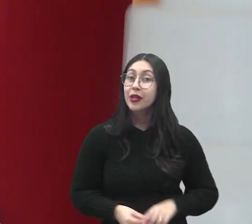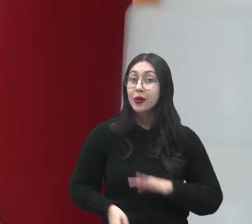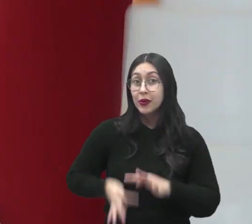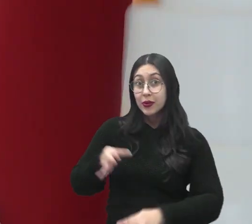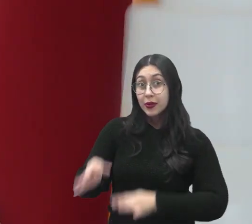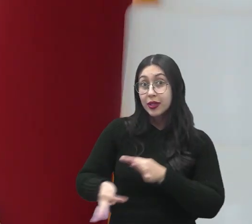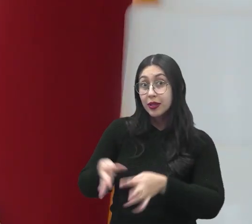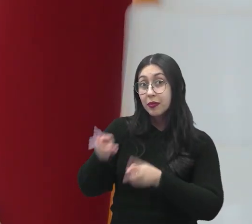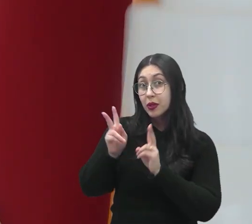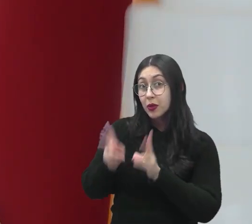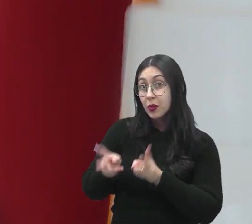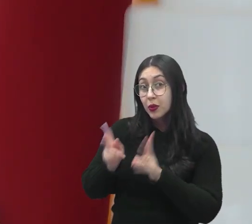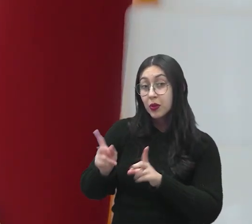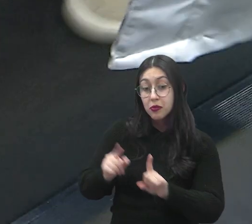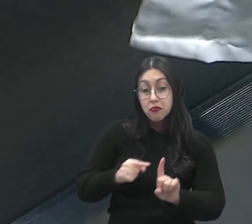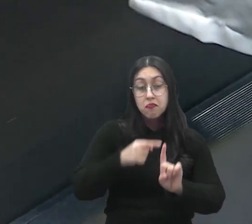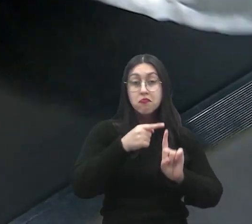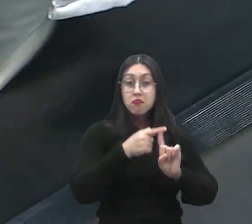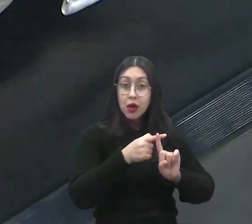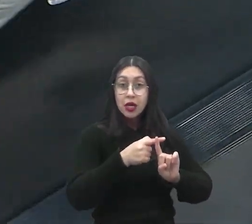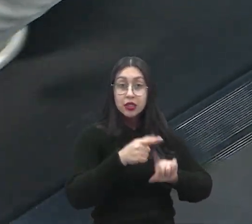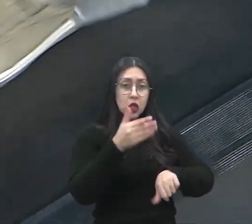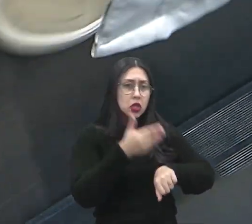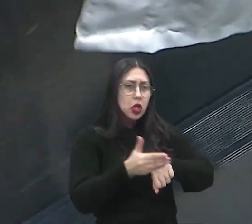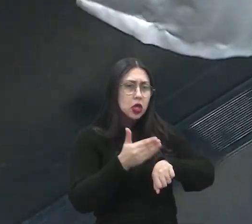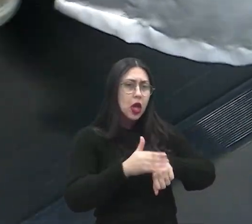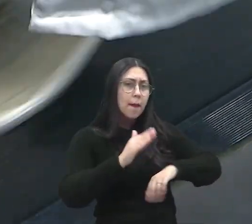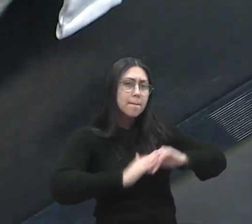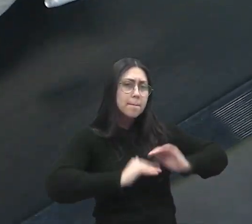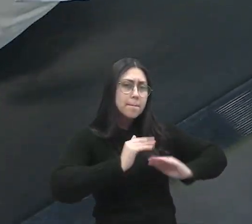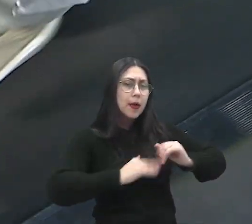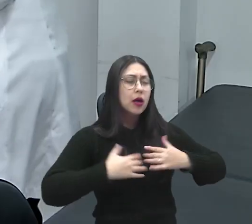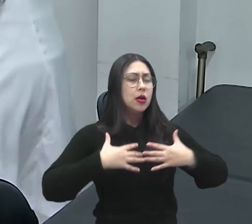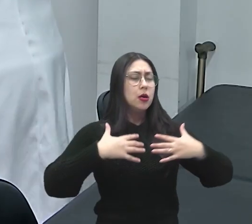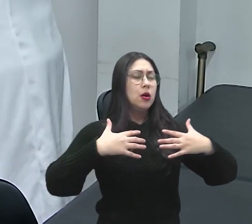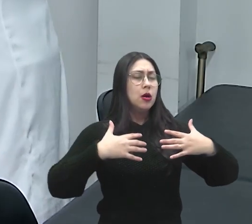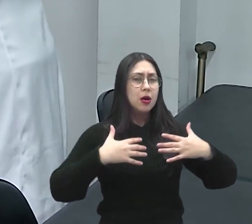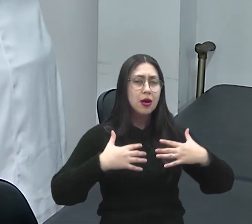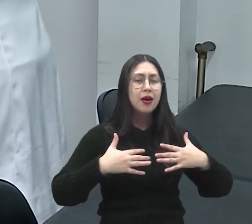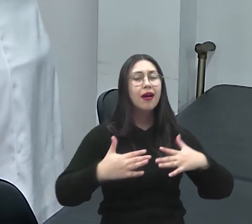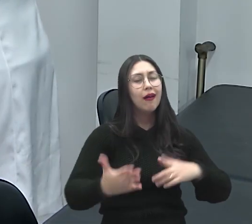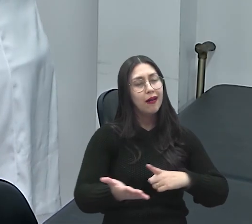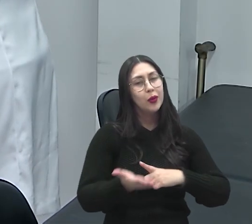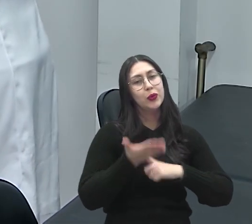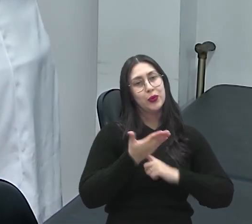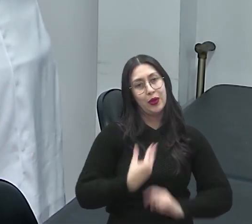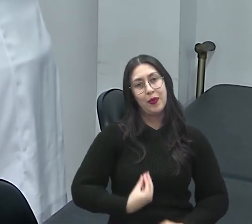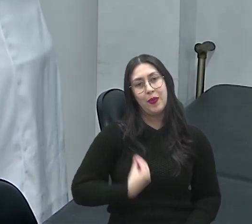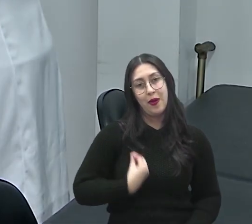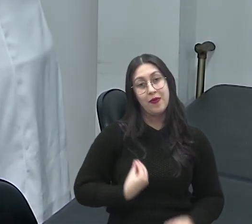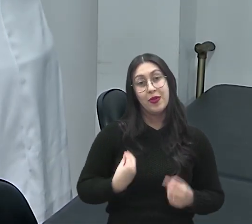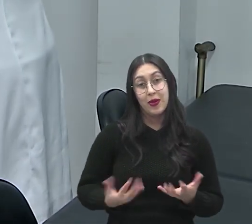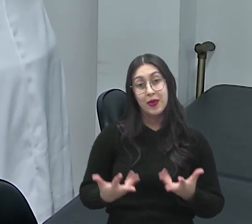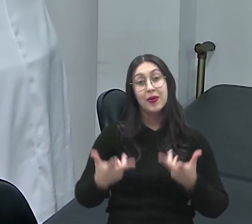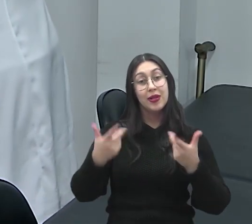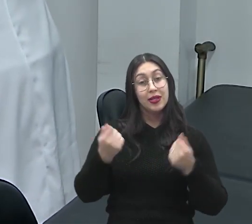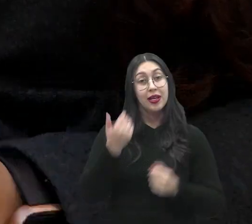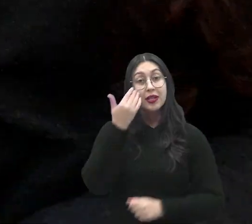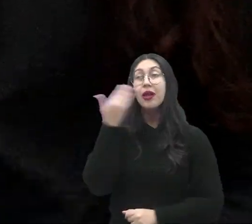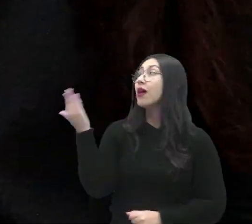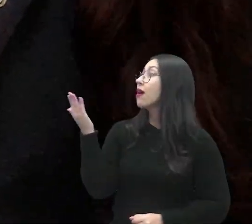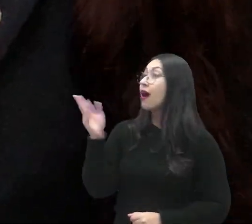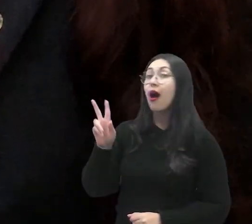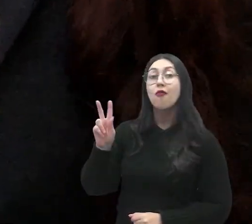vida. O tratamento contínuo, somado à fisioterapia respiratória, fazem a diferença na qualidade de vida do